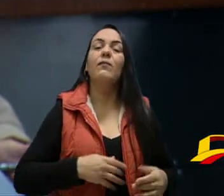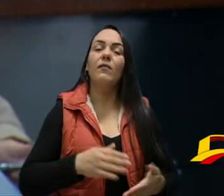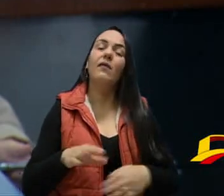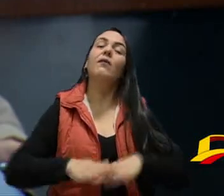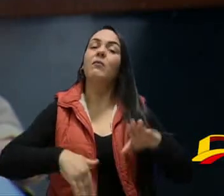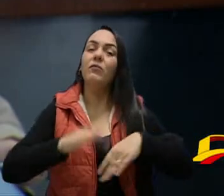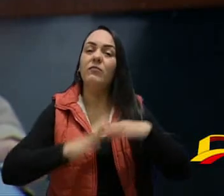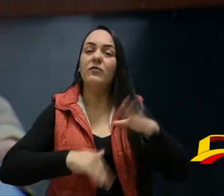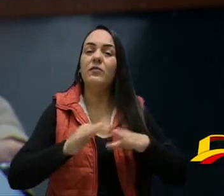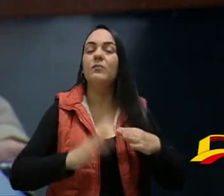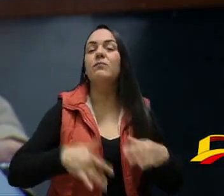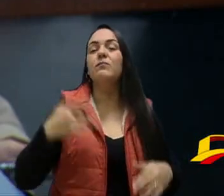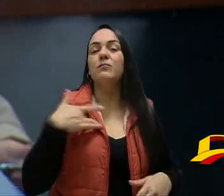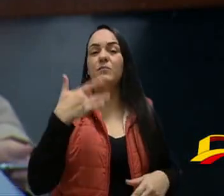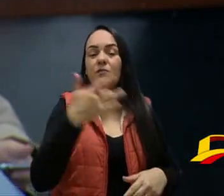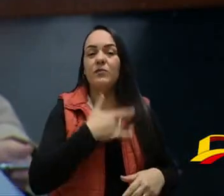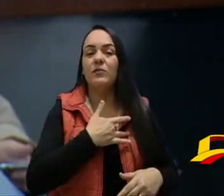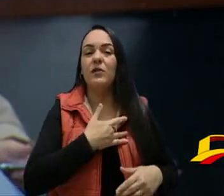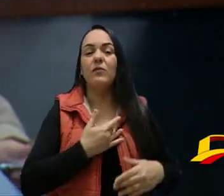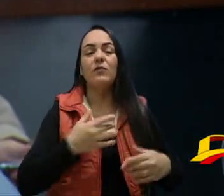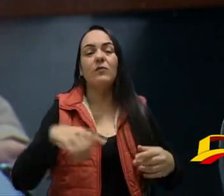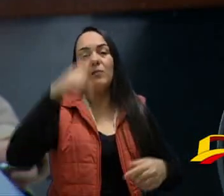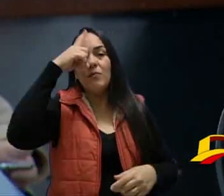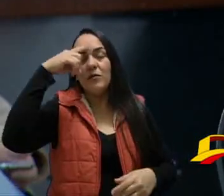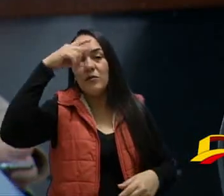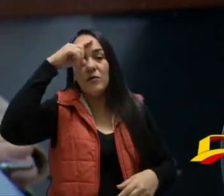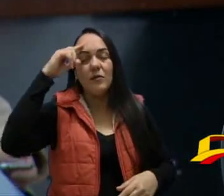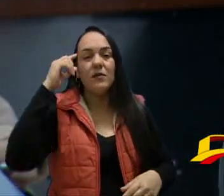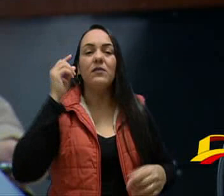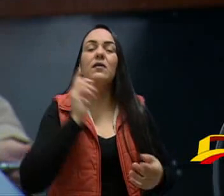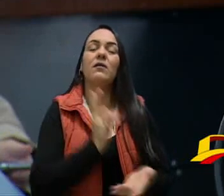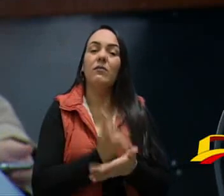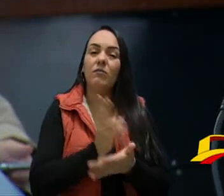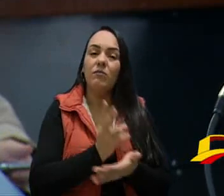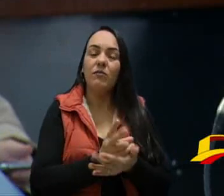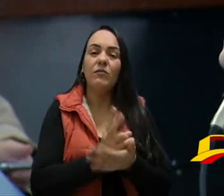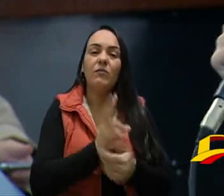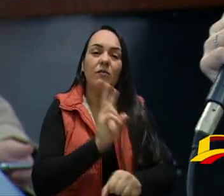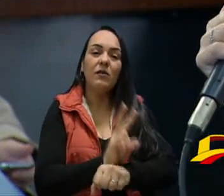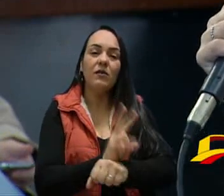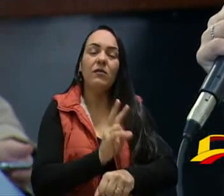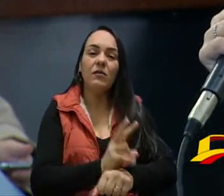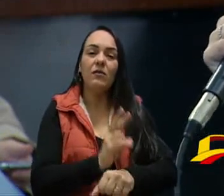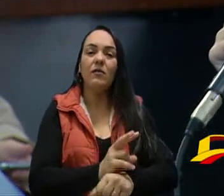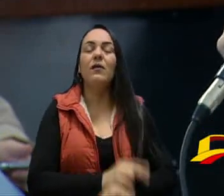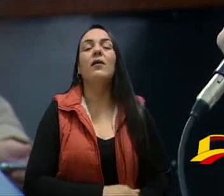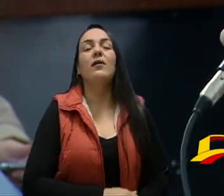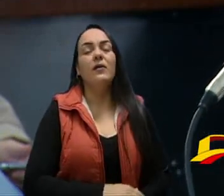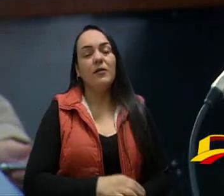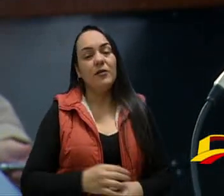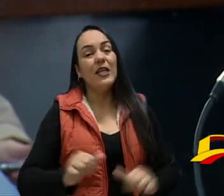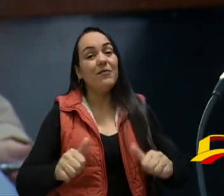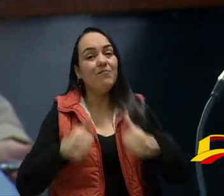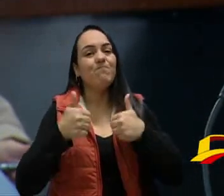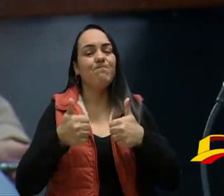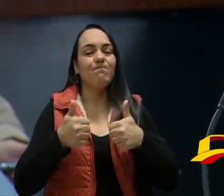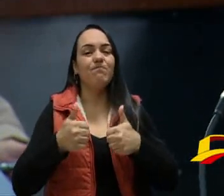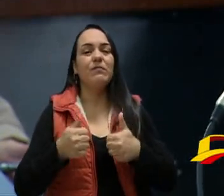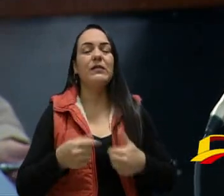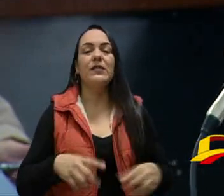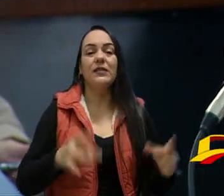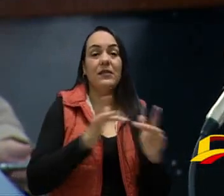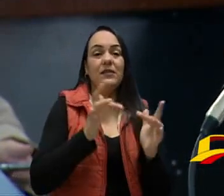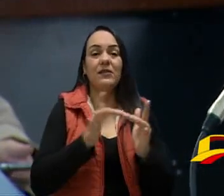profissionais de saúde de linha de frente e para fazer esse acompanhamento esse positivo dos seus contatos